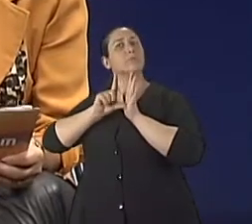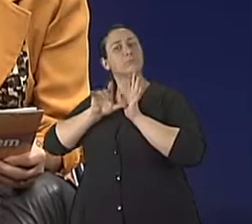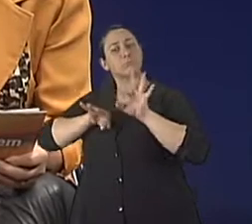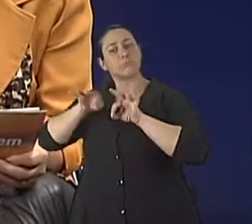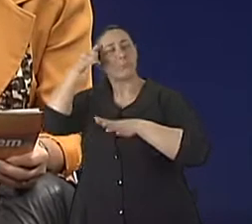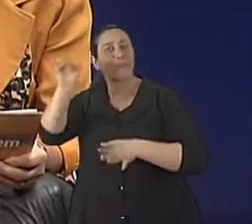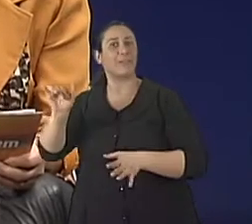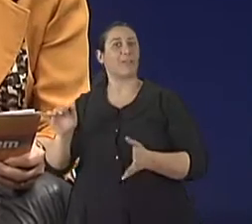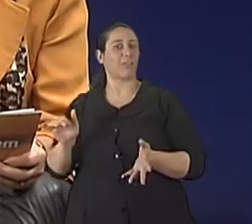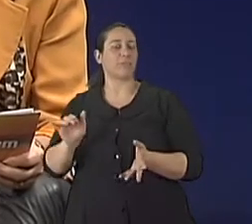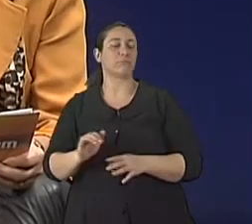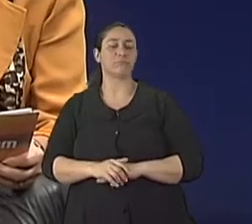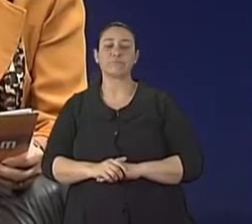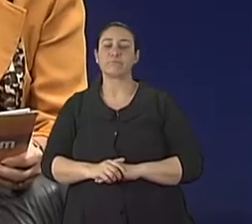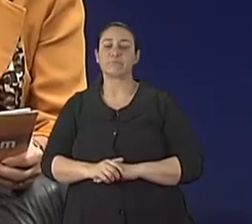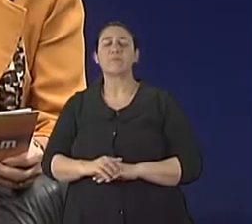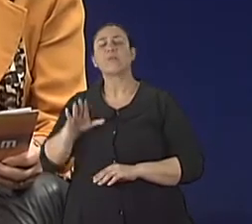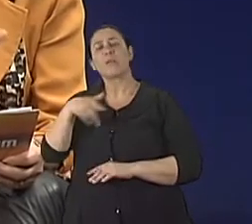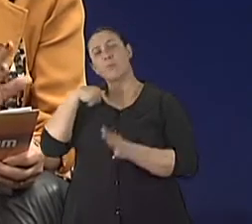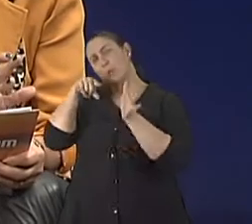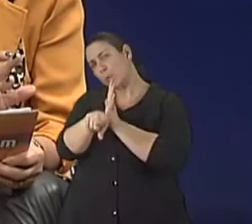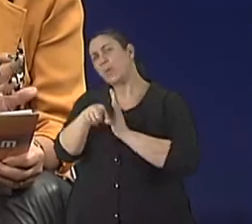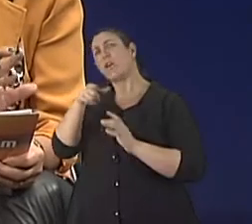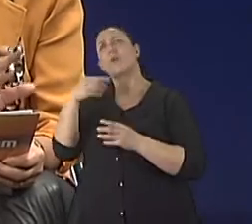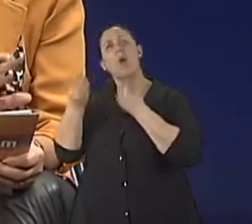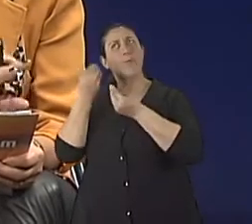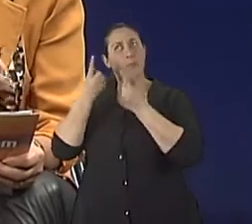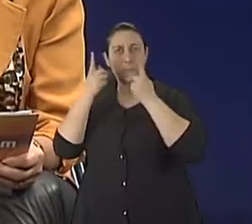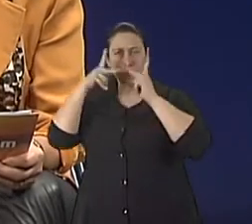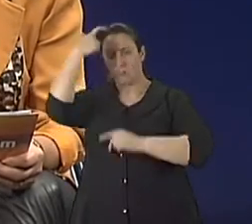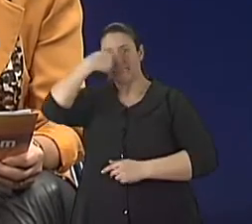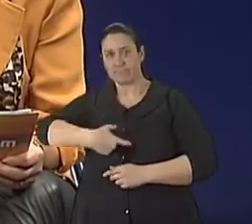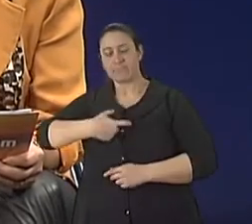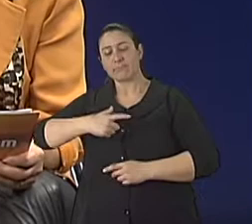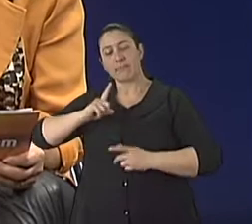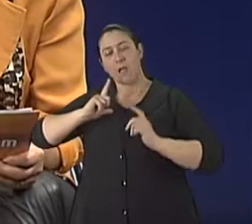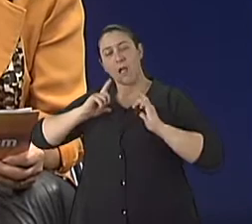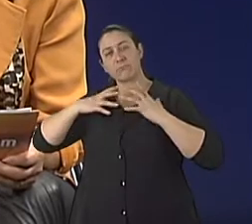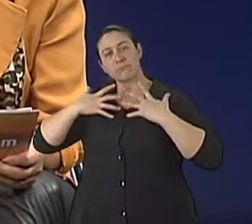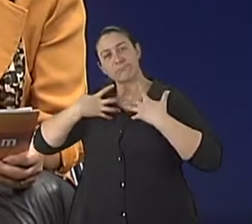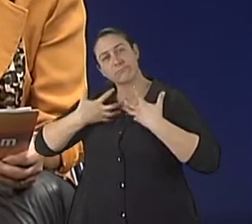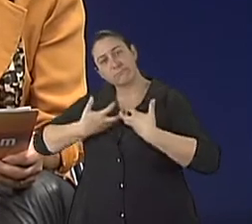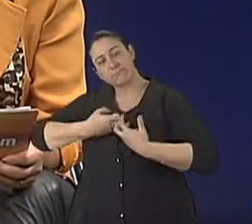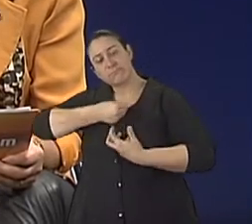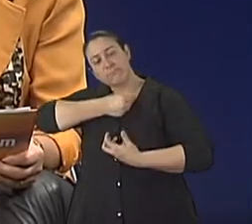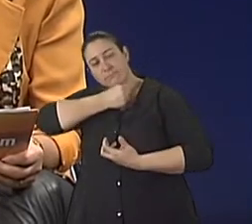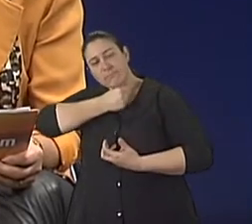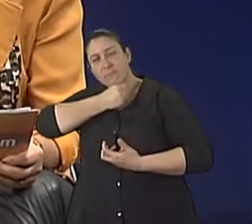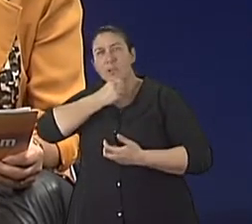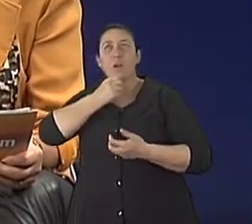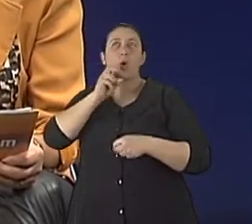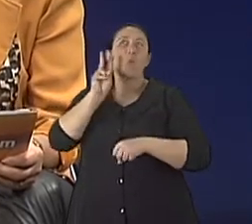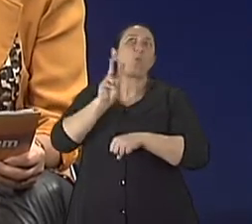os problemas mais comuns de um organismo que está envelhecendo e que teve um cuidado médio não teve um cuidado